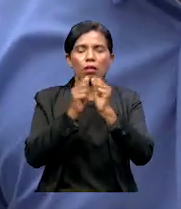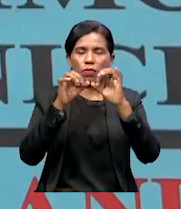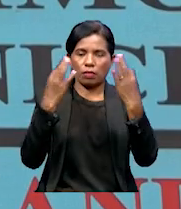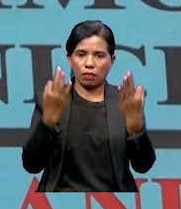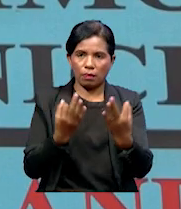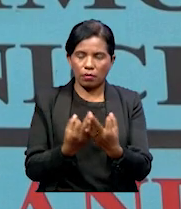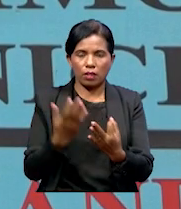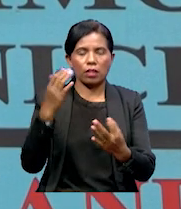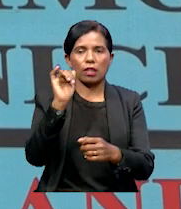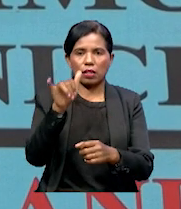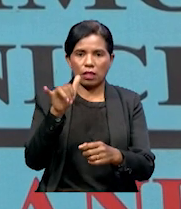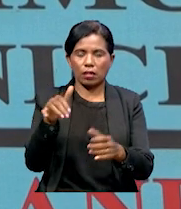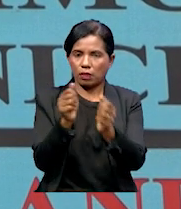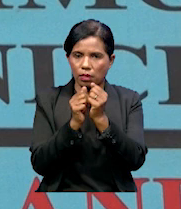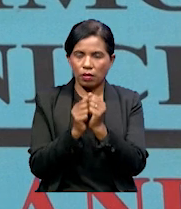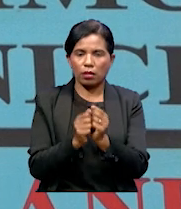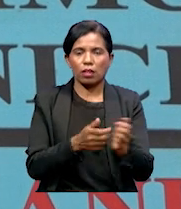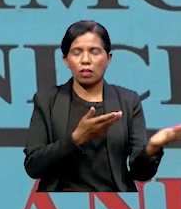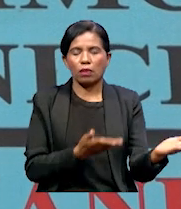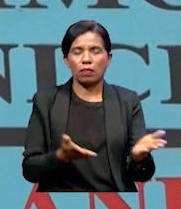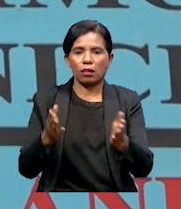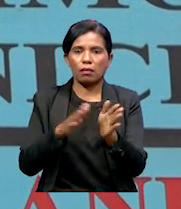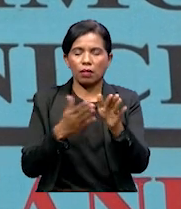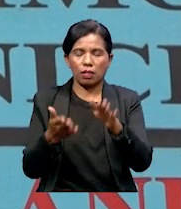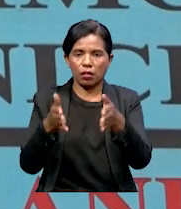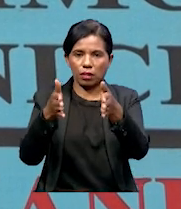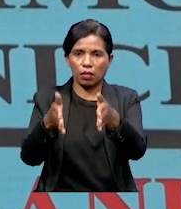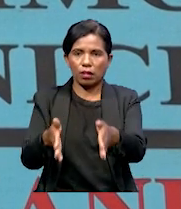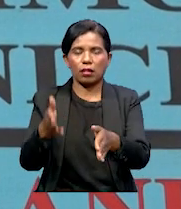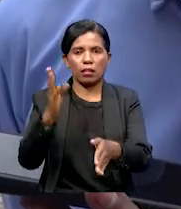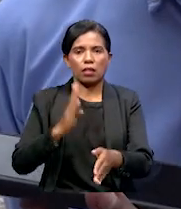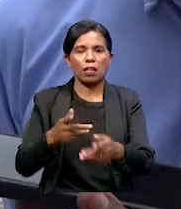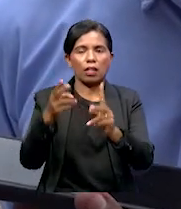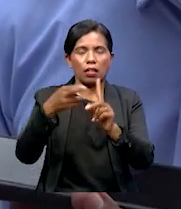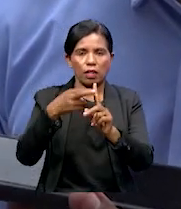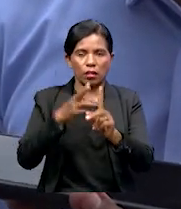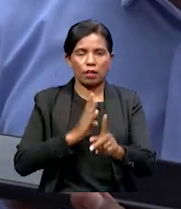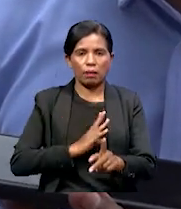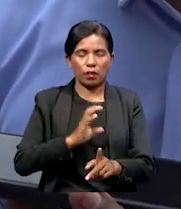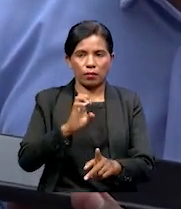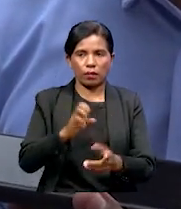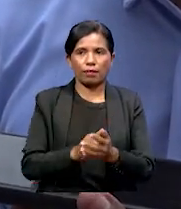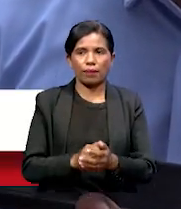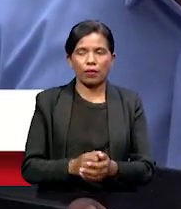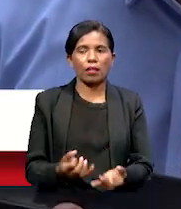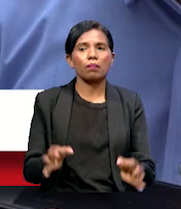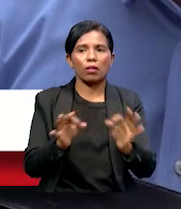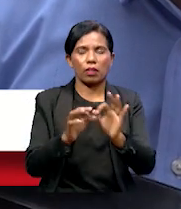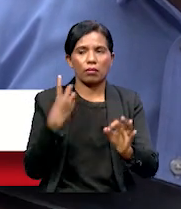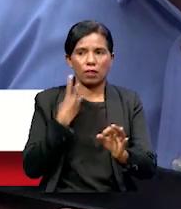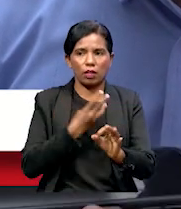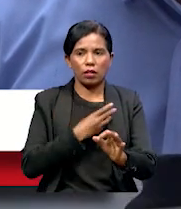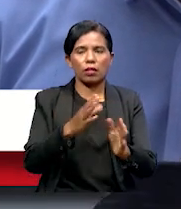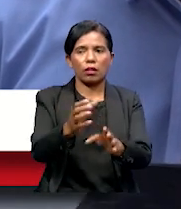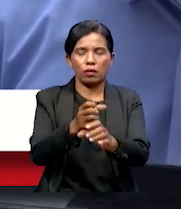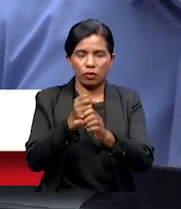iha concordancia ho dibele halot mate isin iha semiteru publiku bekusi. Importante ba ita ba publiku toma katu hatene deit kona ba siar foti